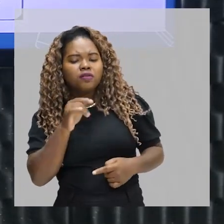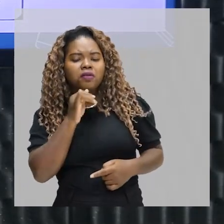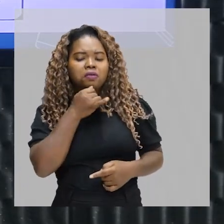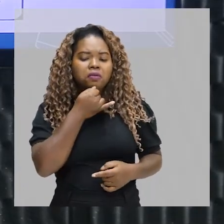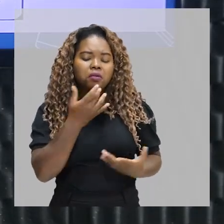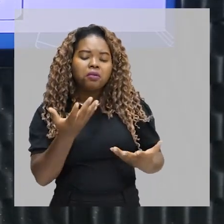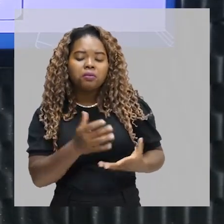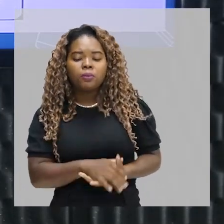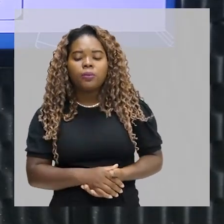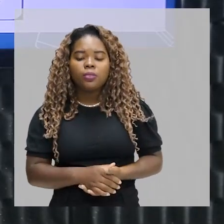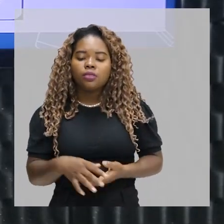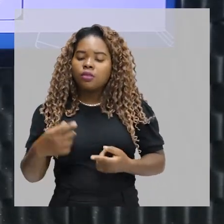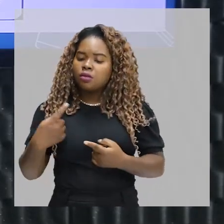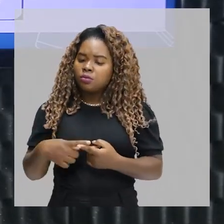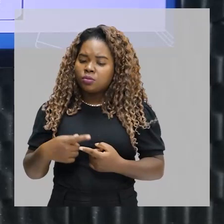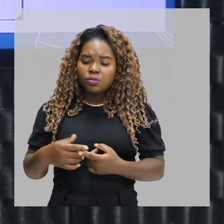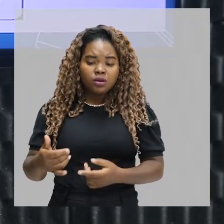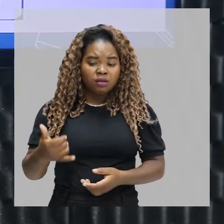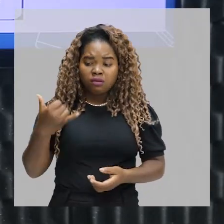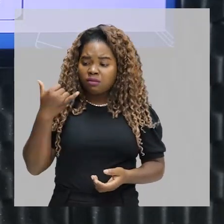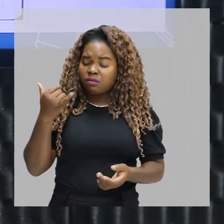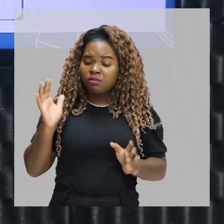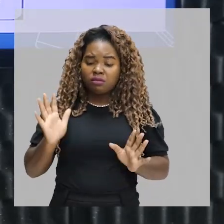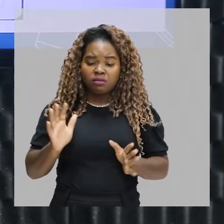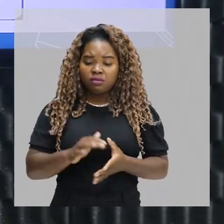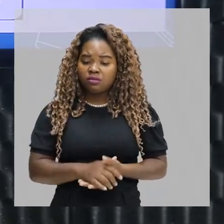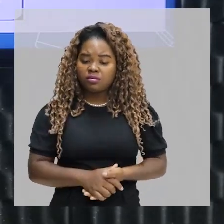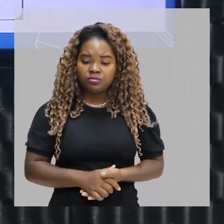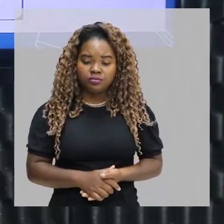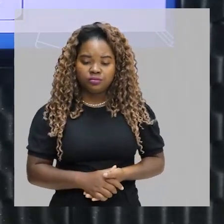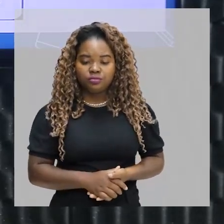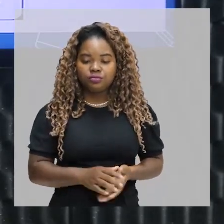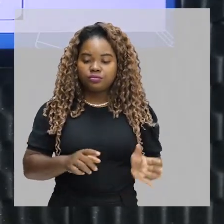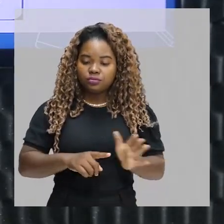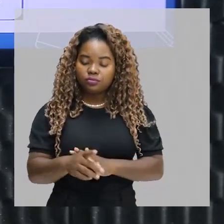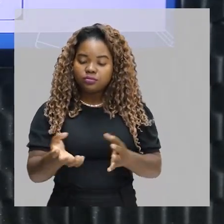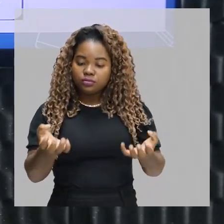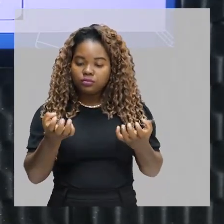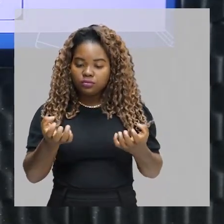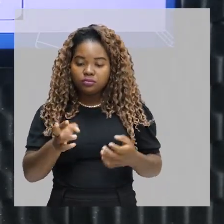call me? Por que você não me ligou? Então, são perguntas que eu quero